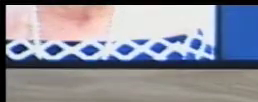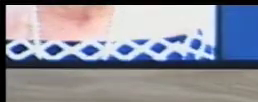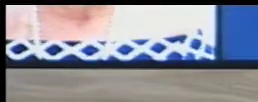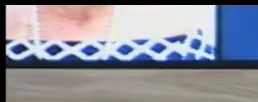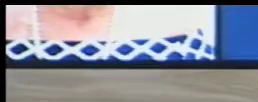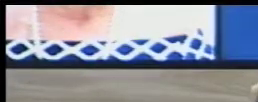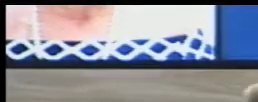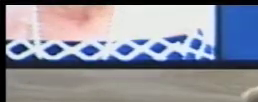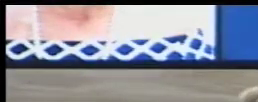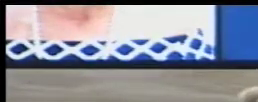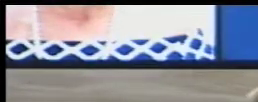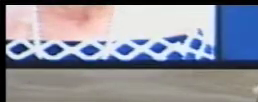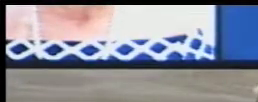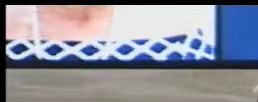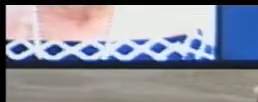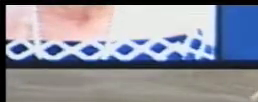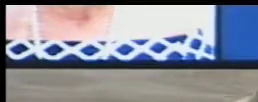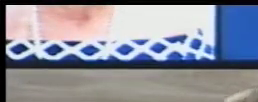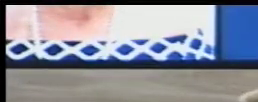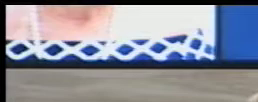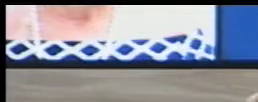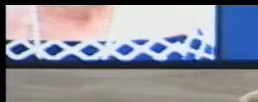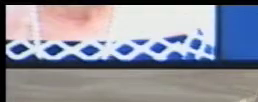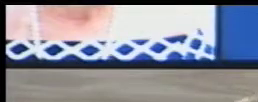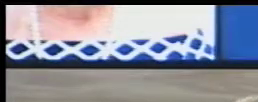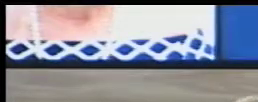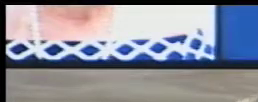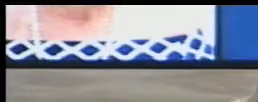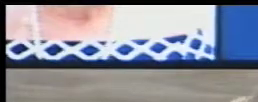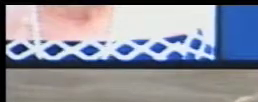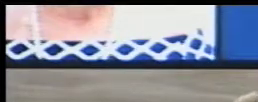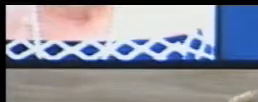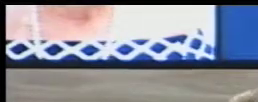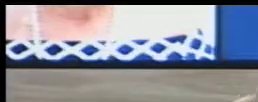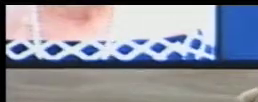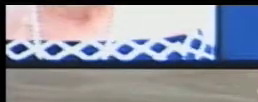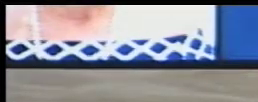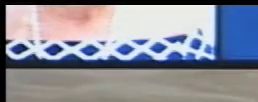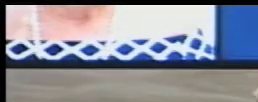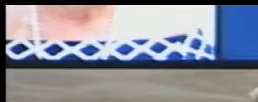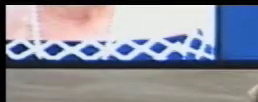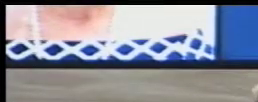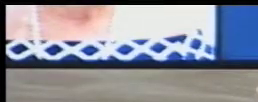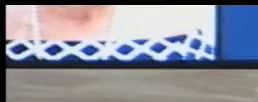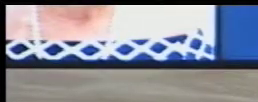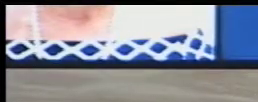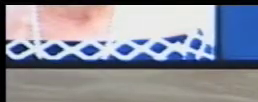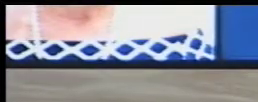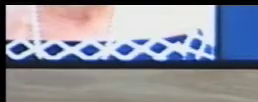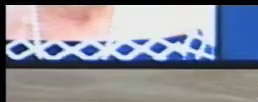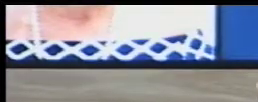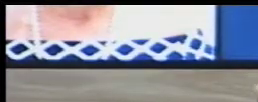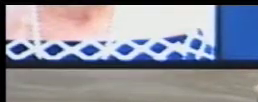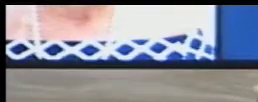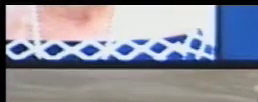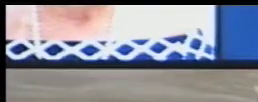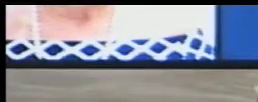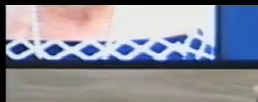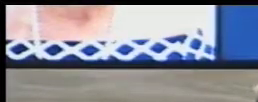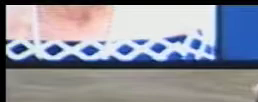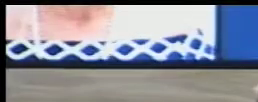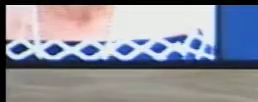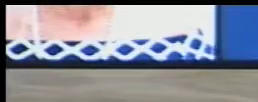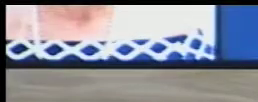o que é obrigação do Estado, porque aqui todos votaram também, no governador e nos deputados